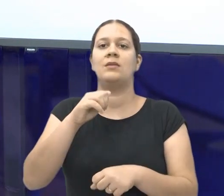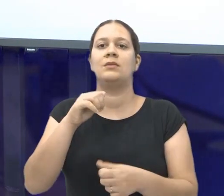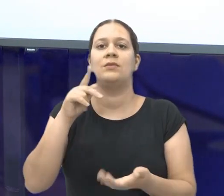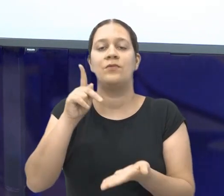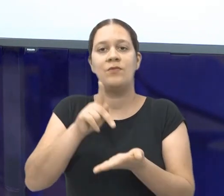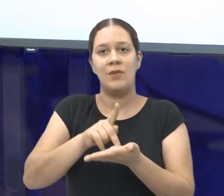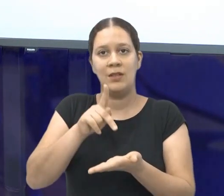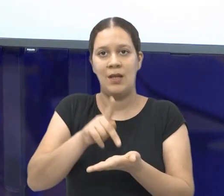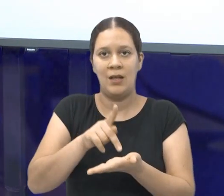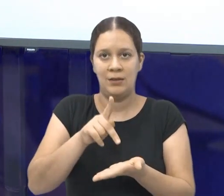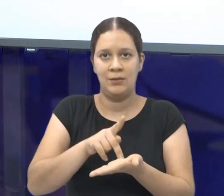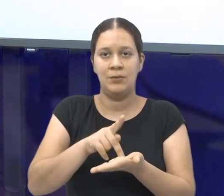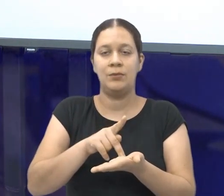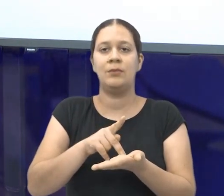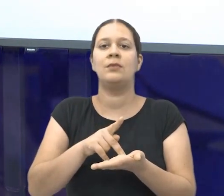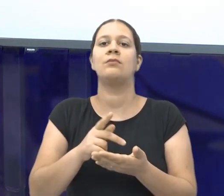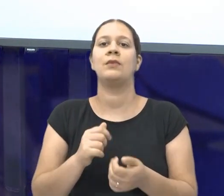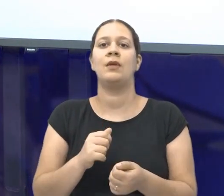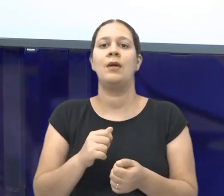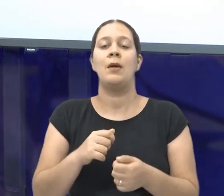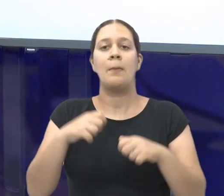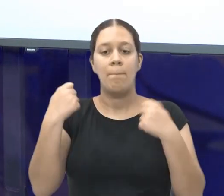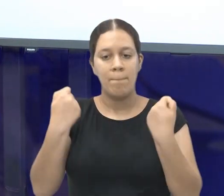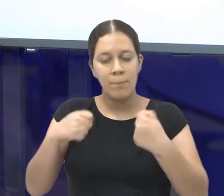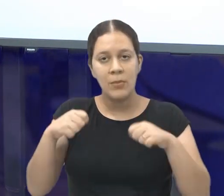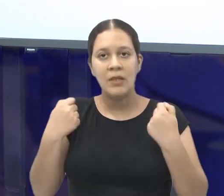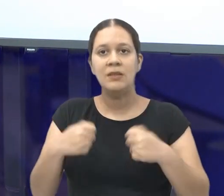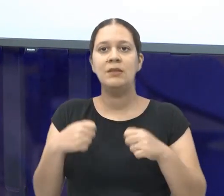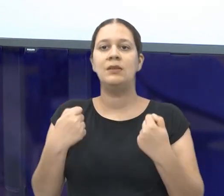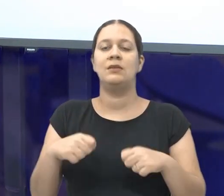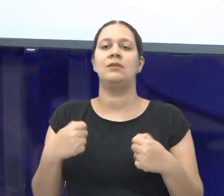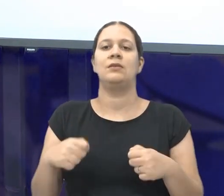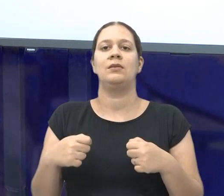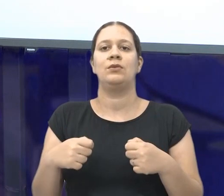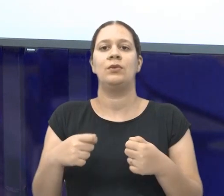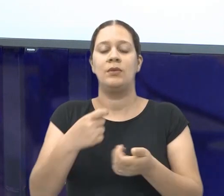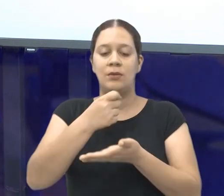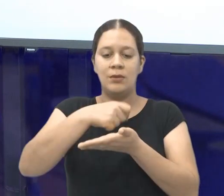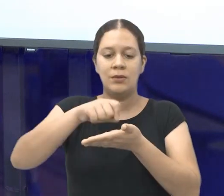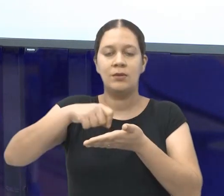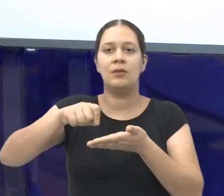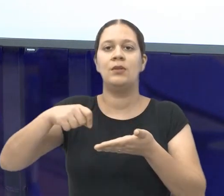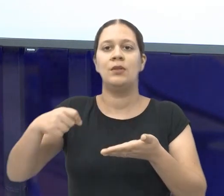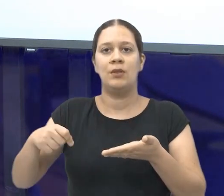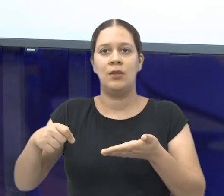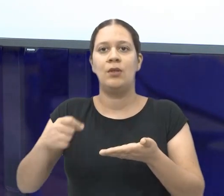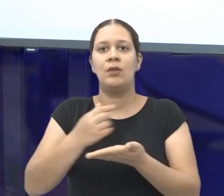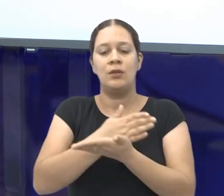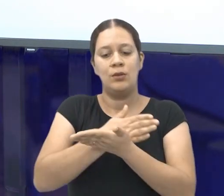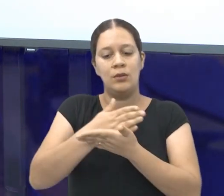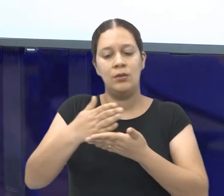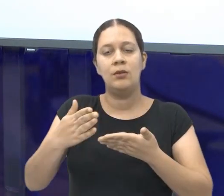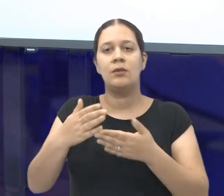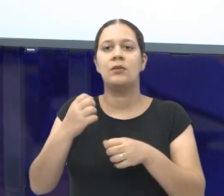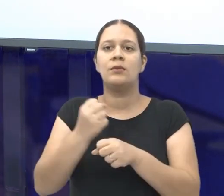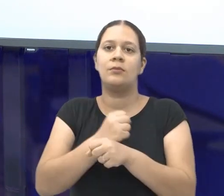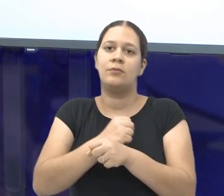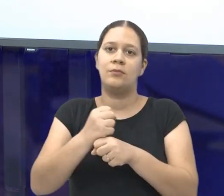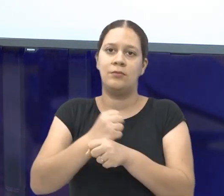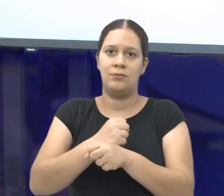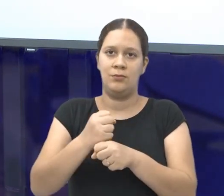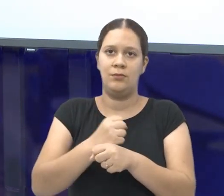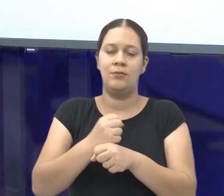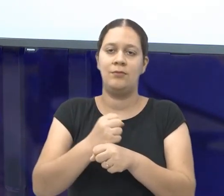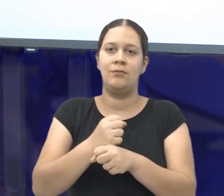Não é verdade? O respeito acima de tudo. E isso é importante para vivermos melhor, para